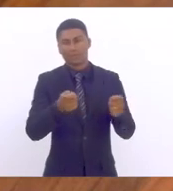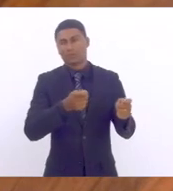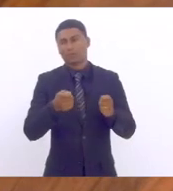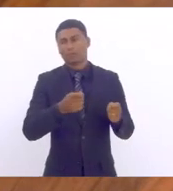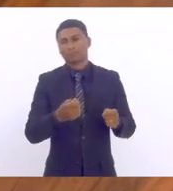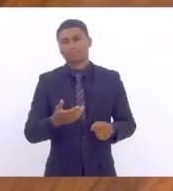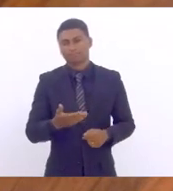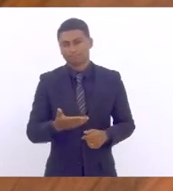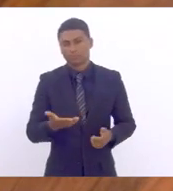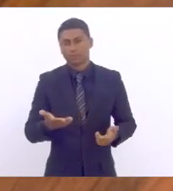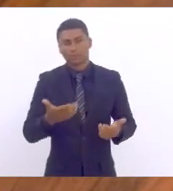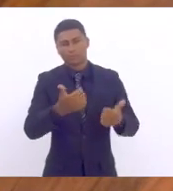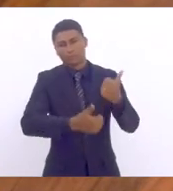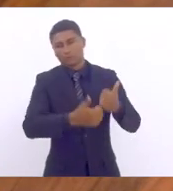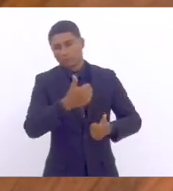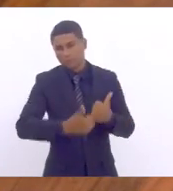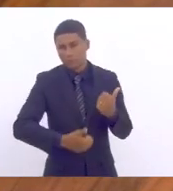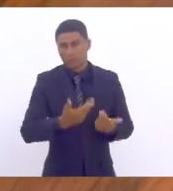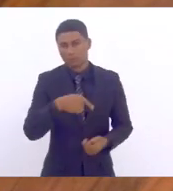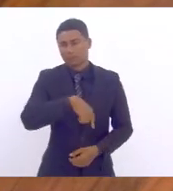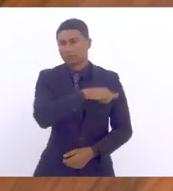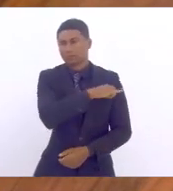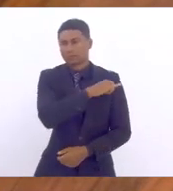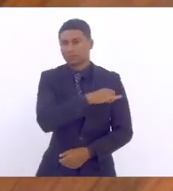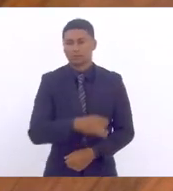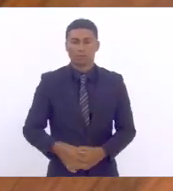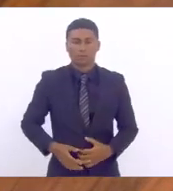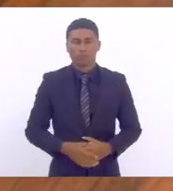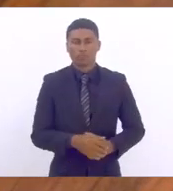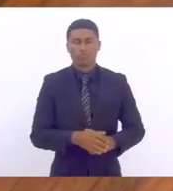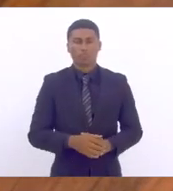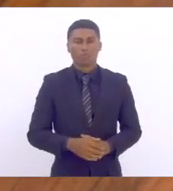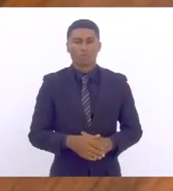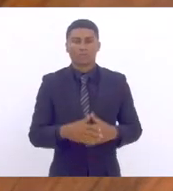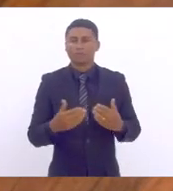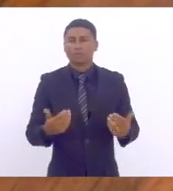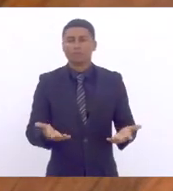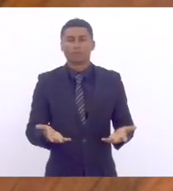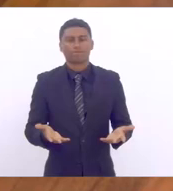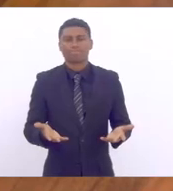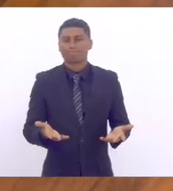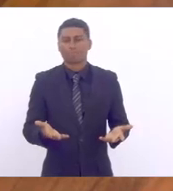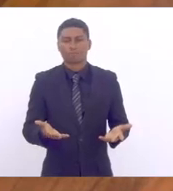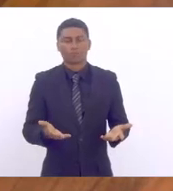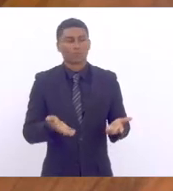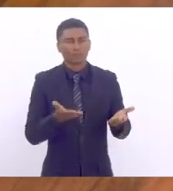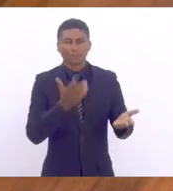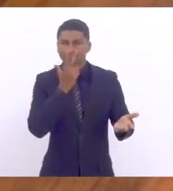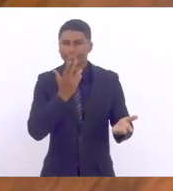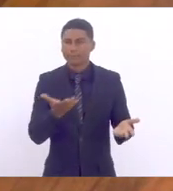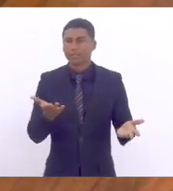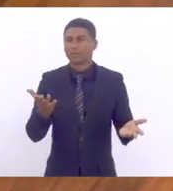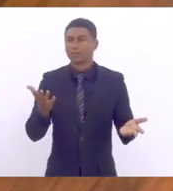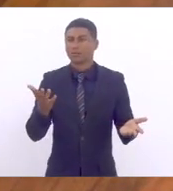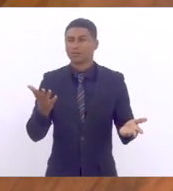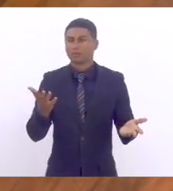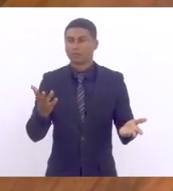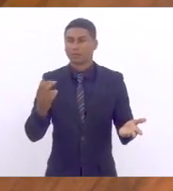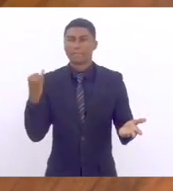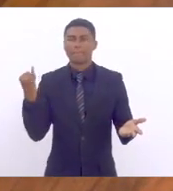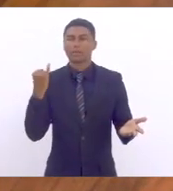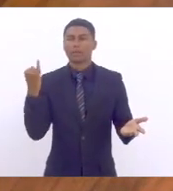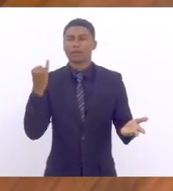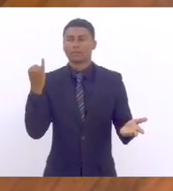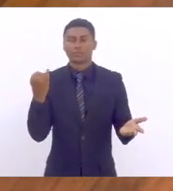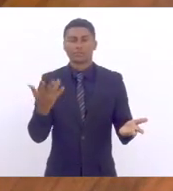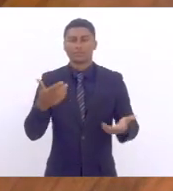do futebol no Rio de Janeiro, que não reconhece a importância que é essa verdadeira